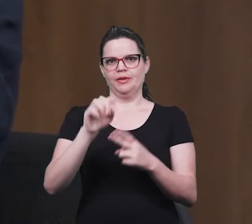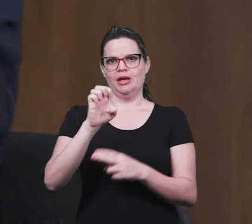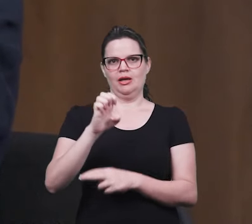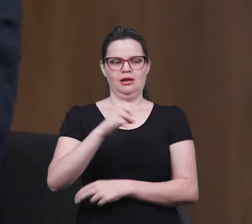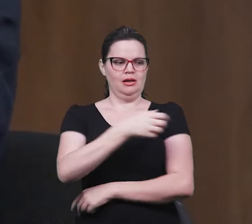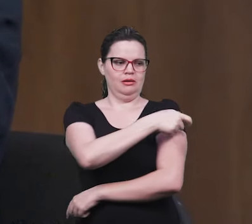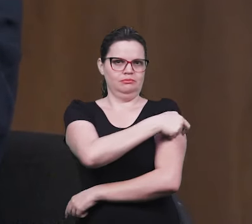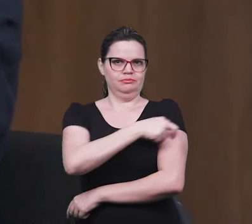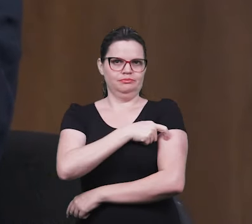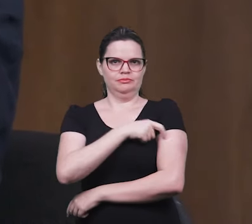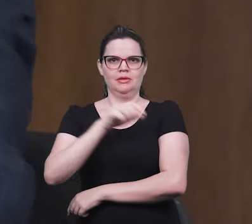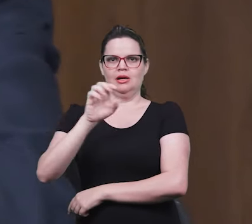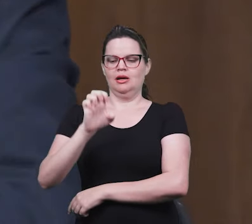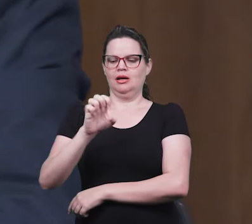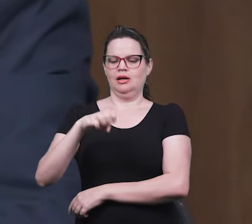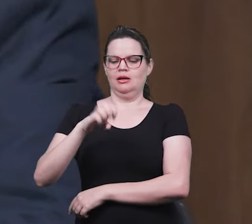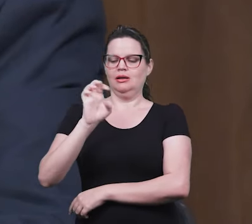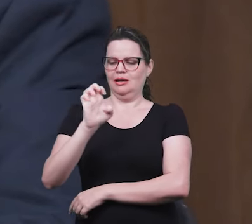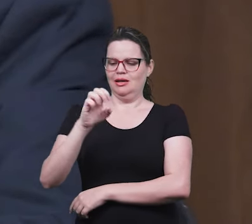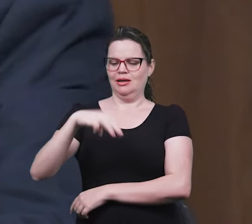fazer UFS. Meu pai não tinha condição de pagar.